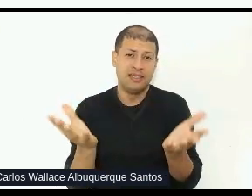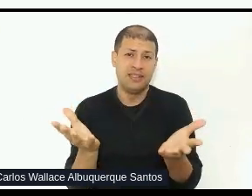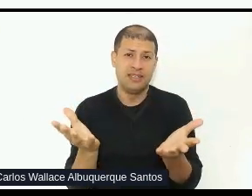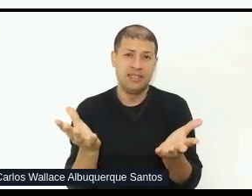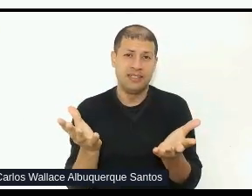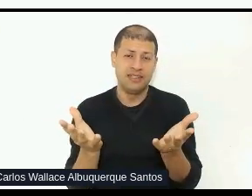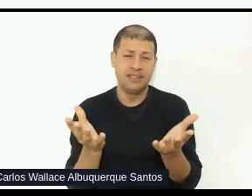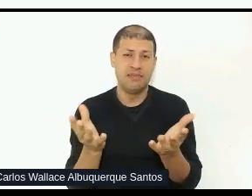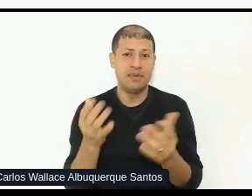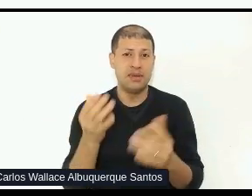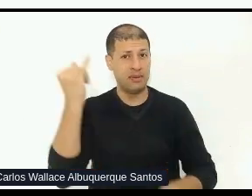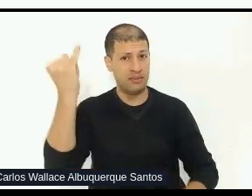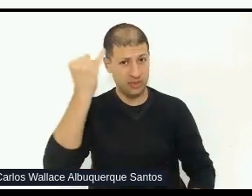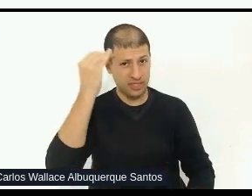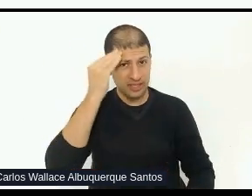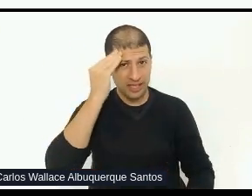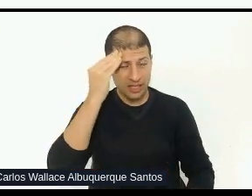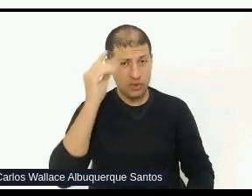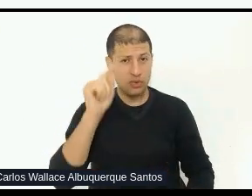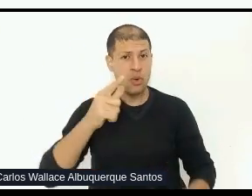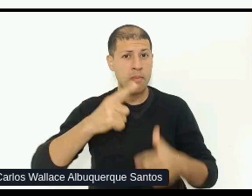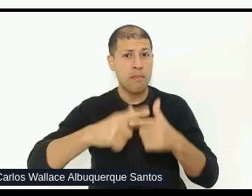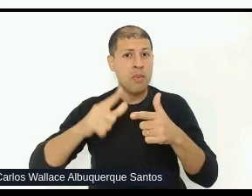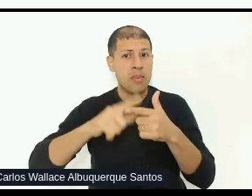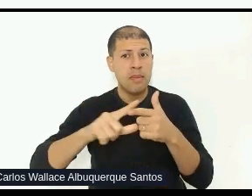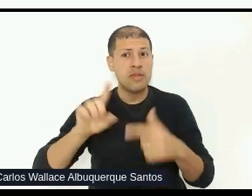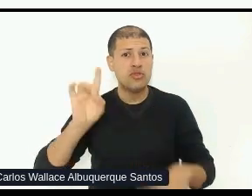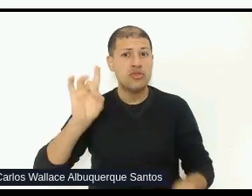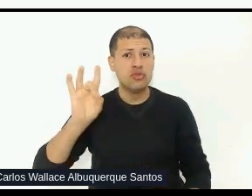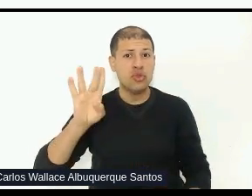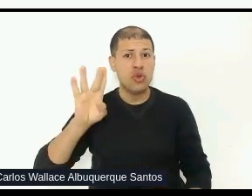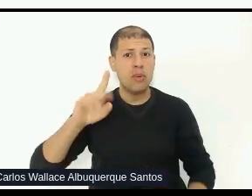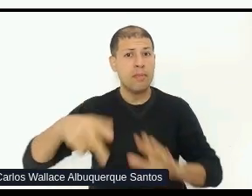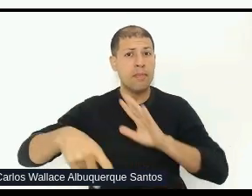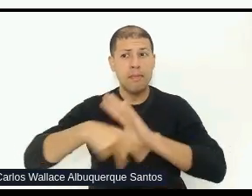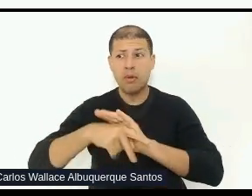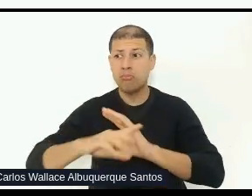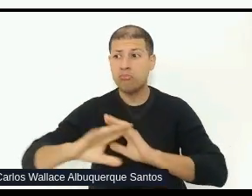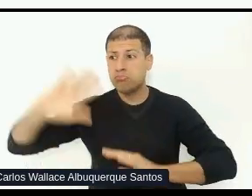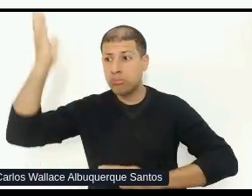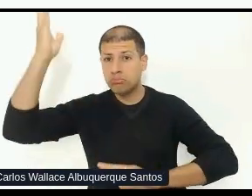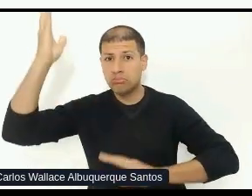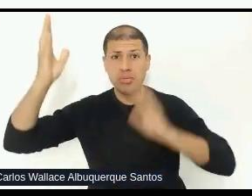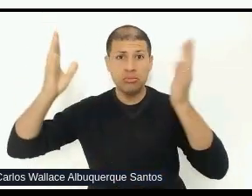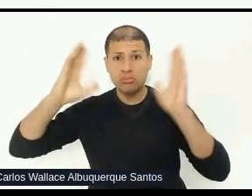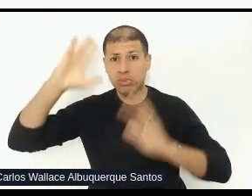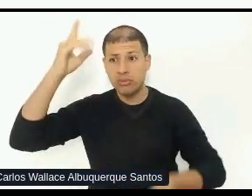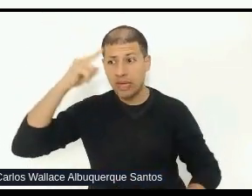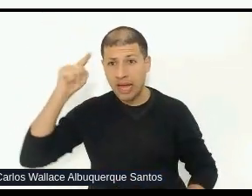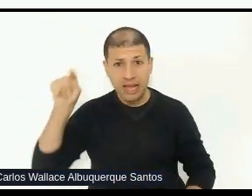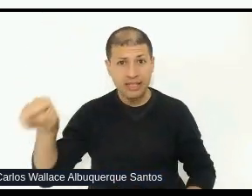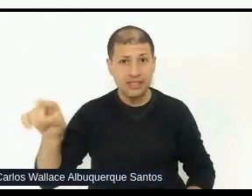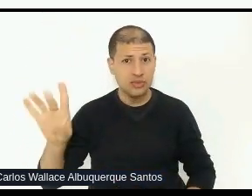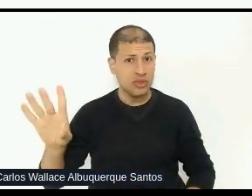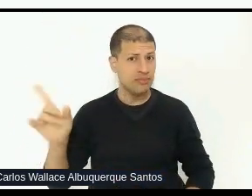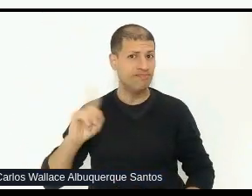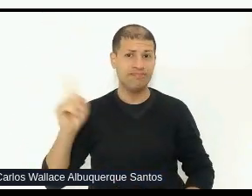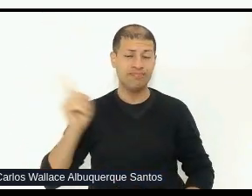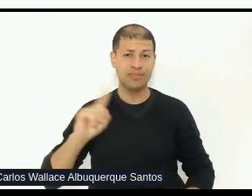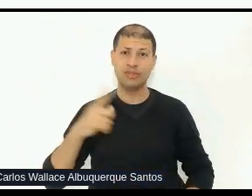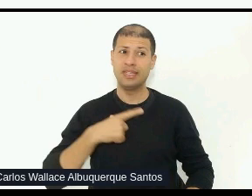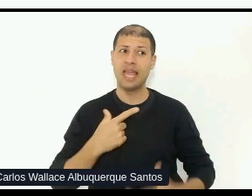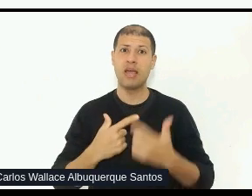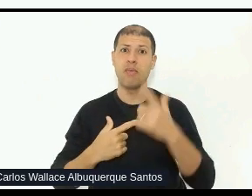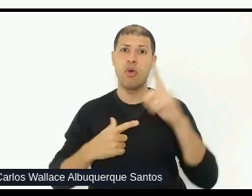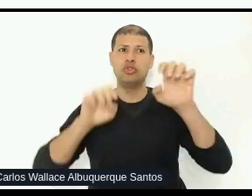é importante entender que esse problema não é só dos incidentes. Existe uma estrutura, uma forma de pensar. A